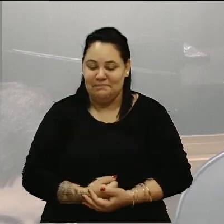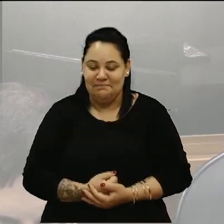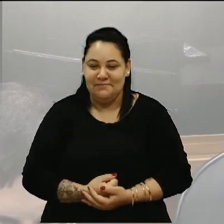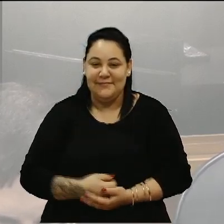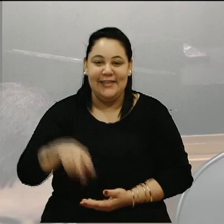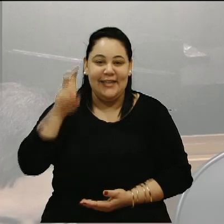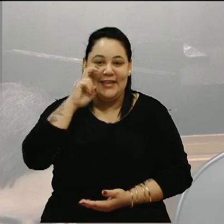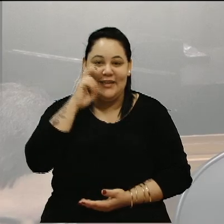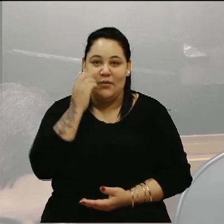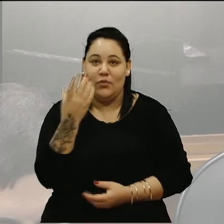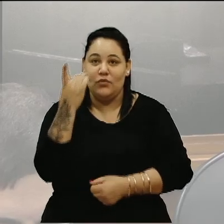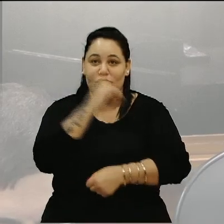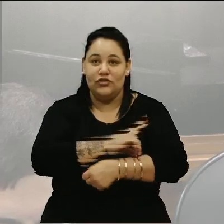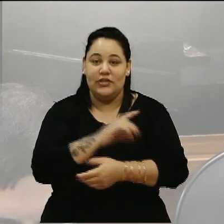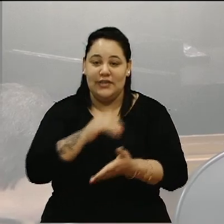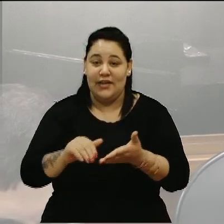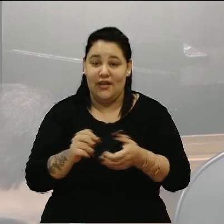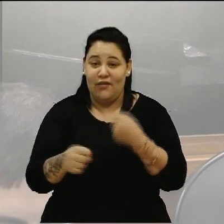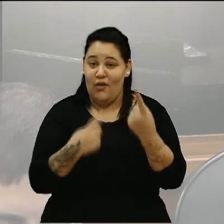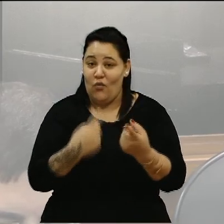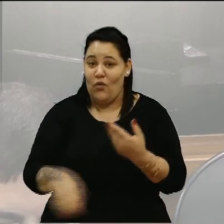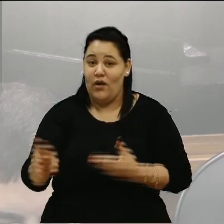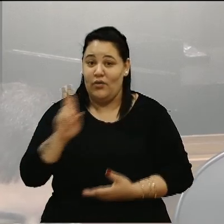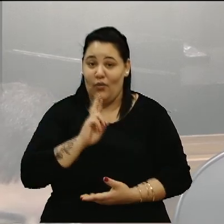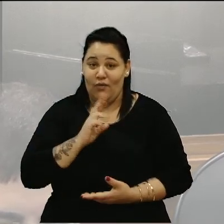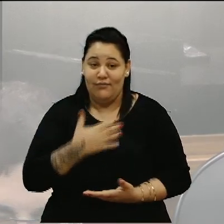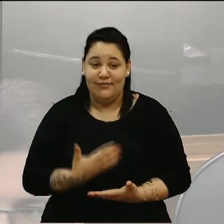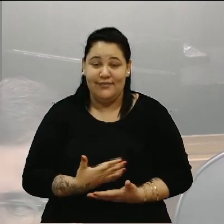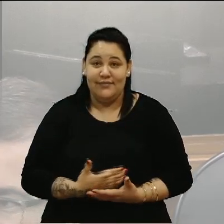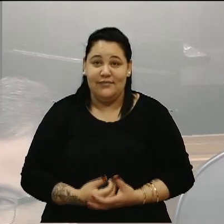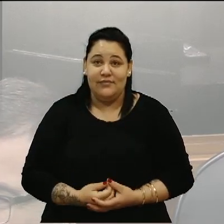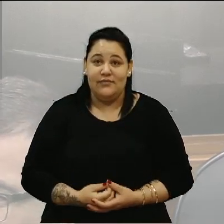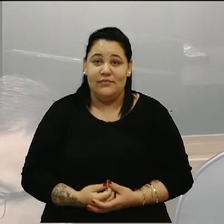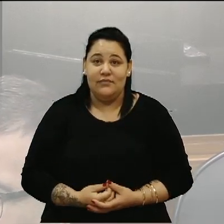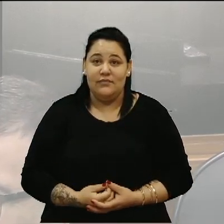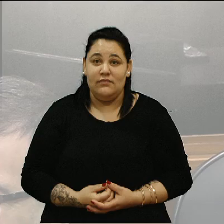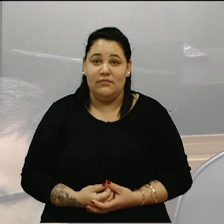Quinta, bom dia, secretário. Algum retorno?